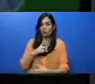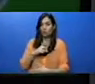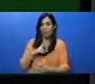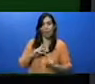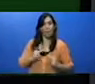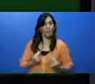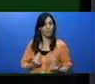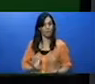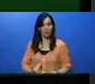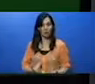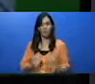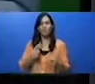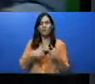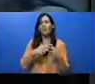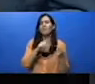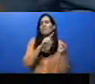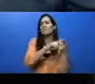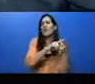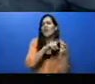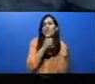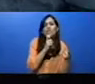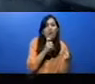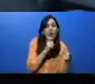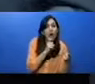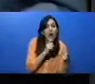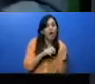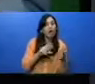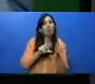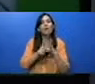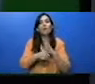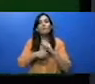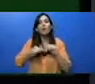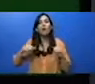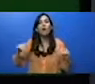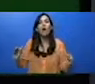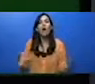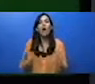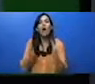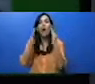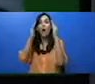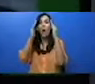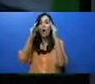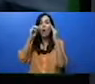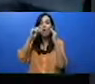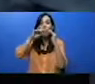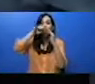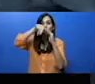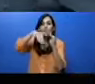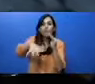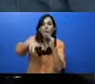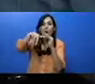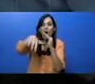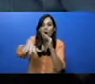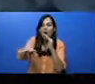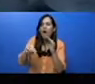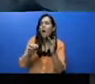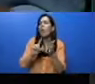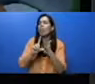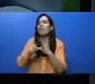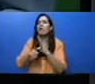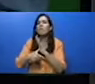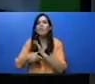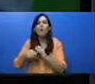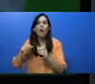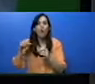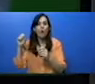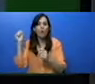muito fria, depois teve os vulcões, tá? Depois teve o meteorito. Então, isso fez com que alguns